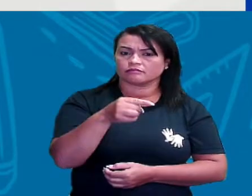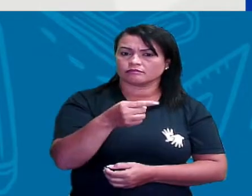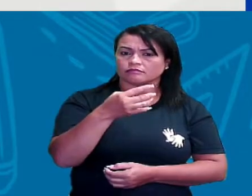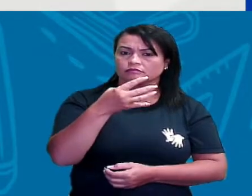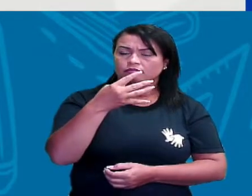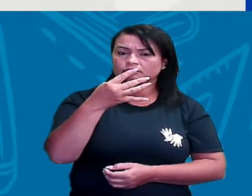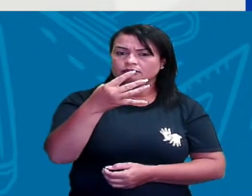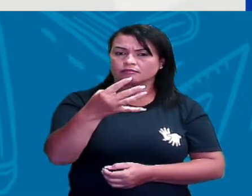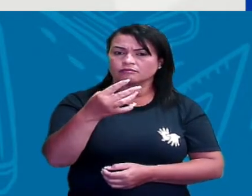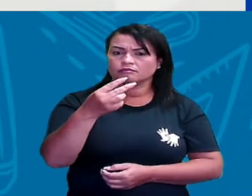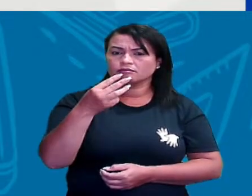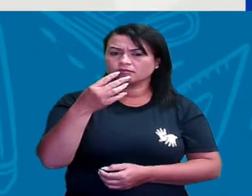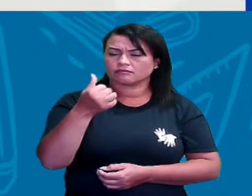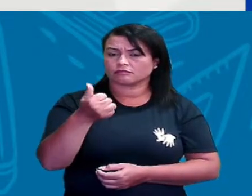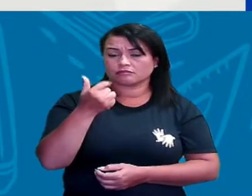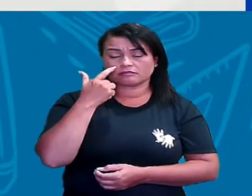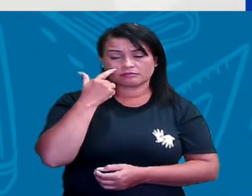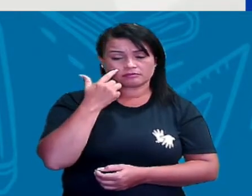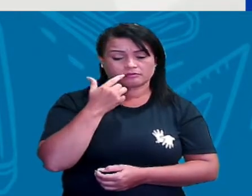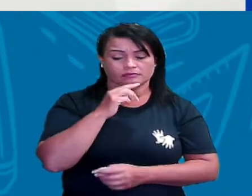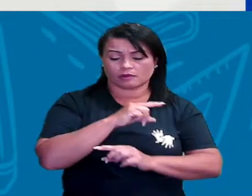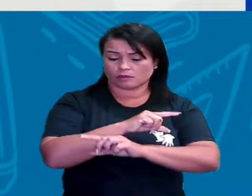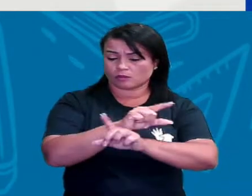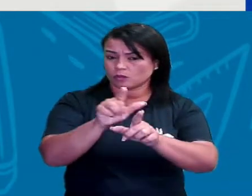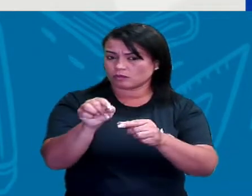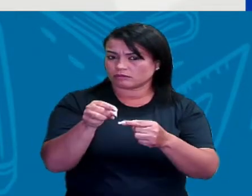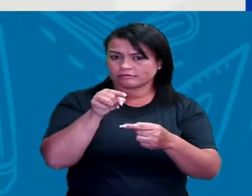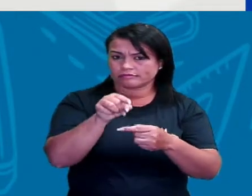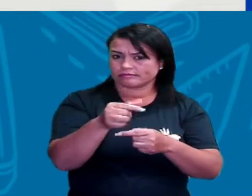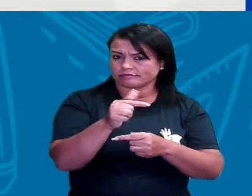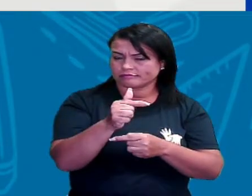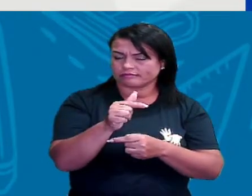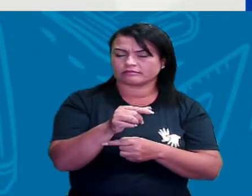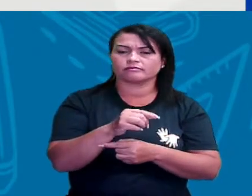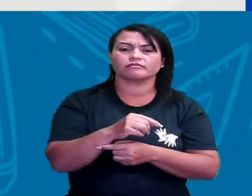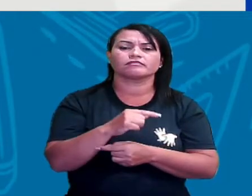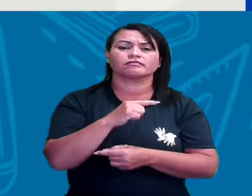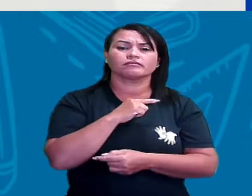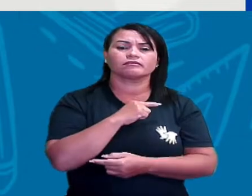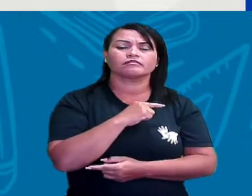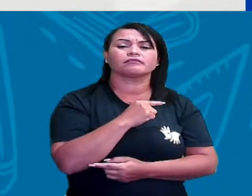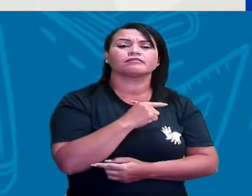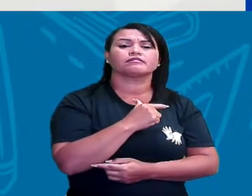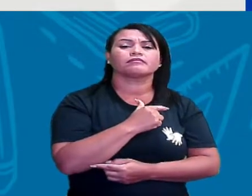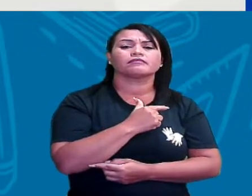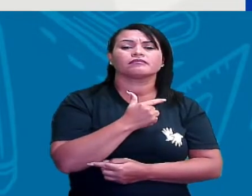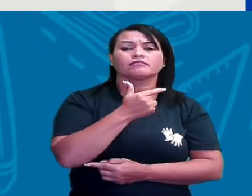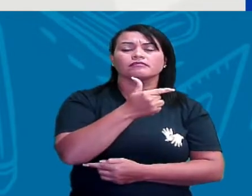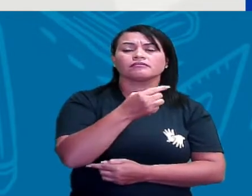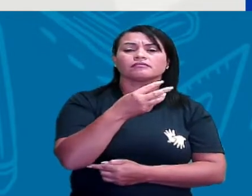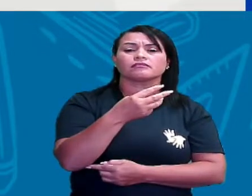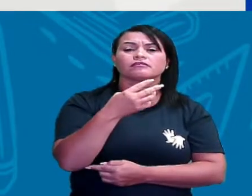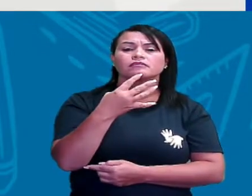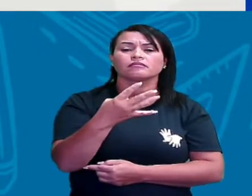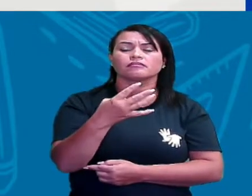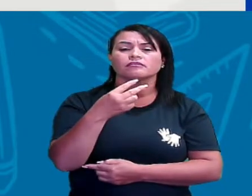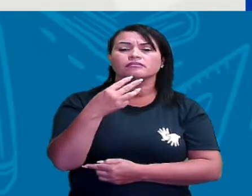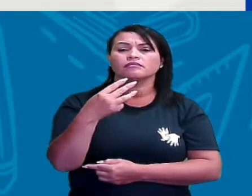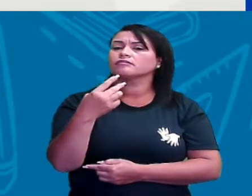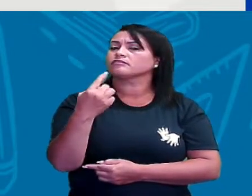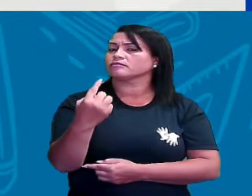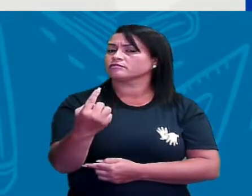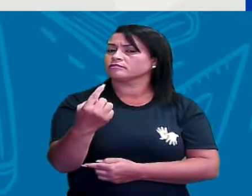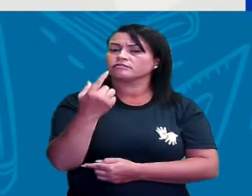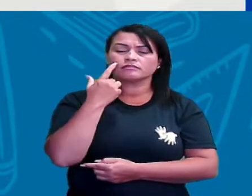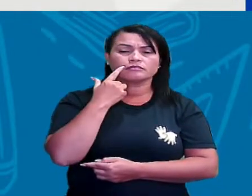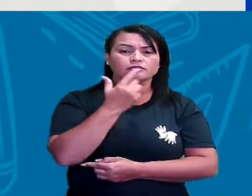23.431, tá? Só que está sem ponto, sem nada ali, né? Só que eu já li certinho para vocês. Eu tenho 2, 3, 4, 3, 1, né?